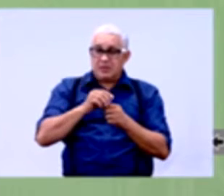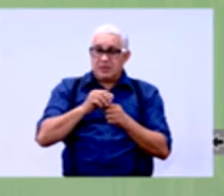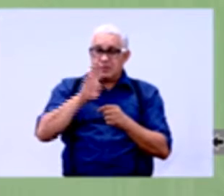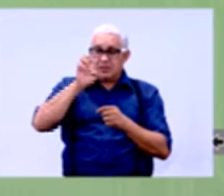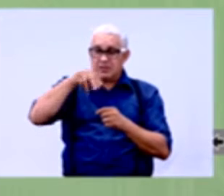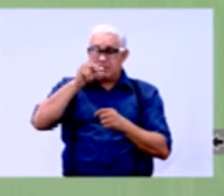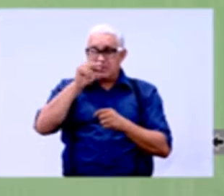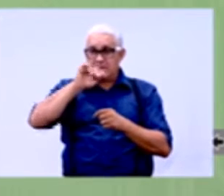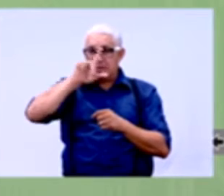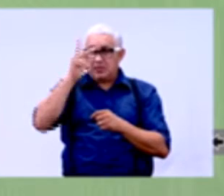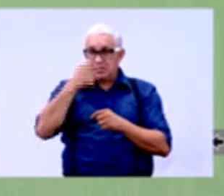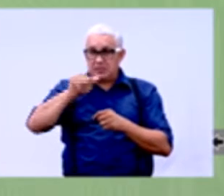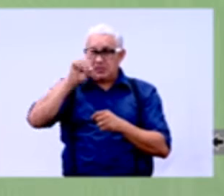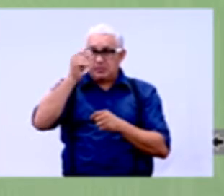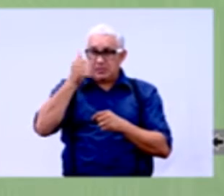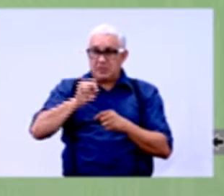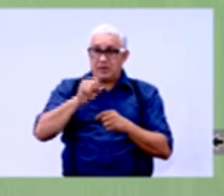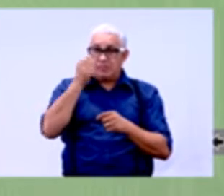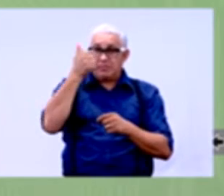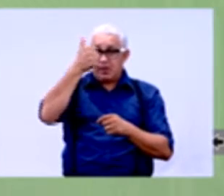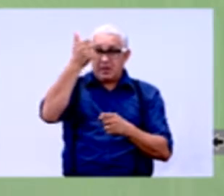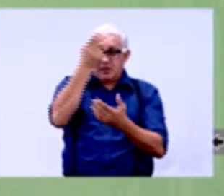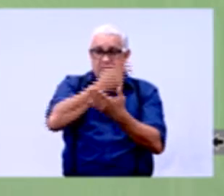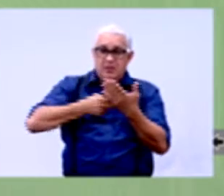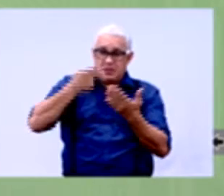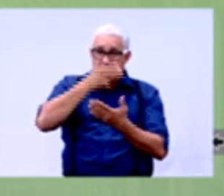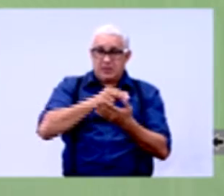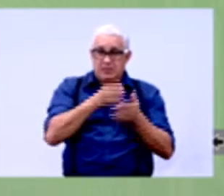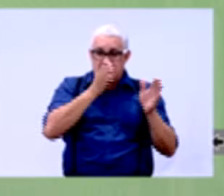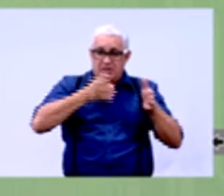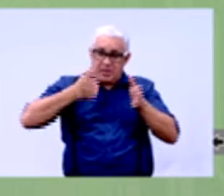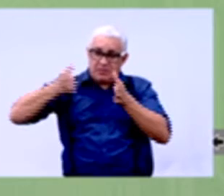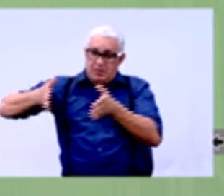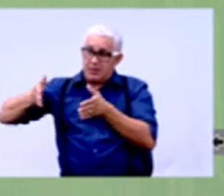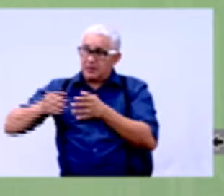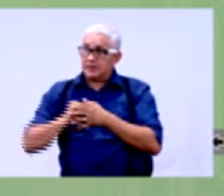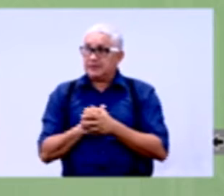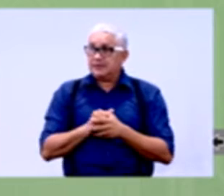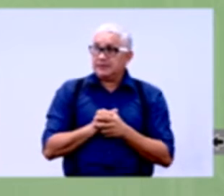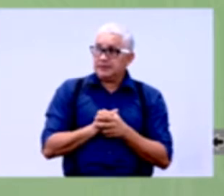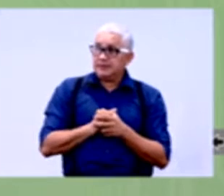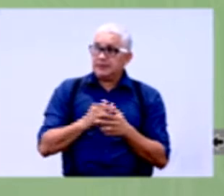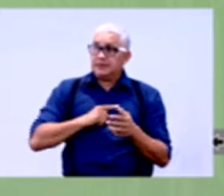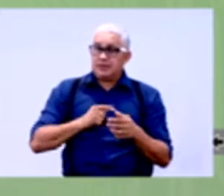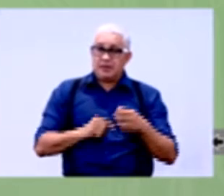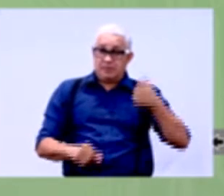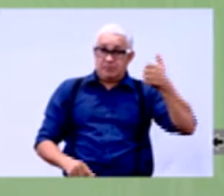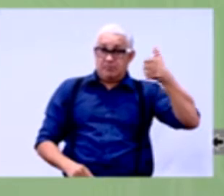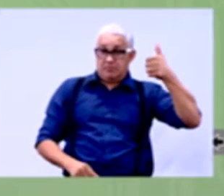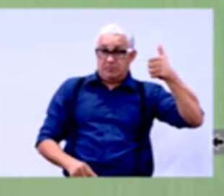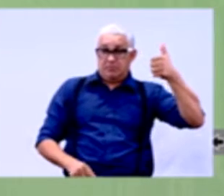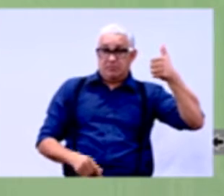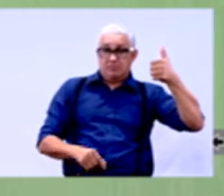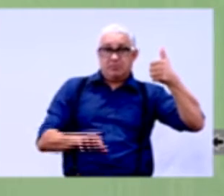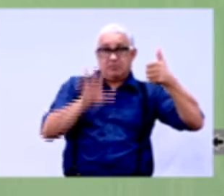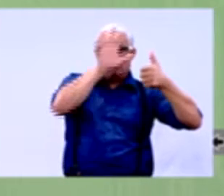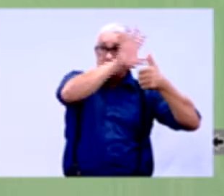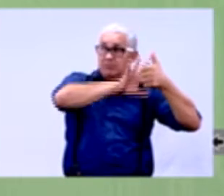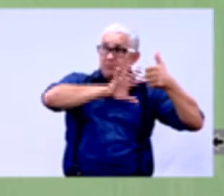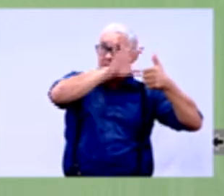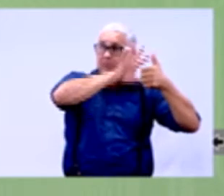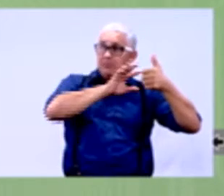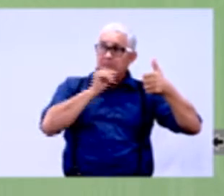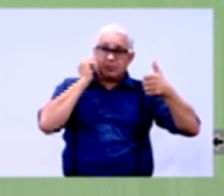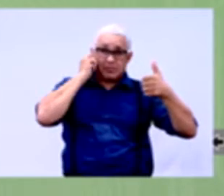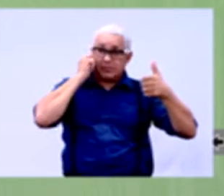Agora, vemos aqui o nosso primeiro diagrama de sequência. Então, olha só. Aqui é a primeira parte do diagrama em que a